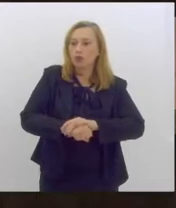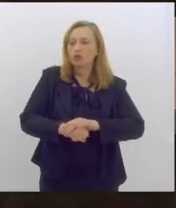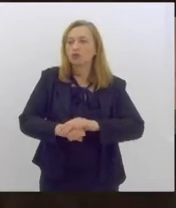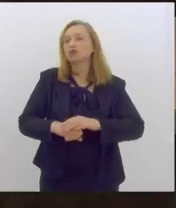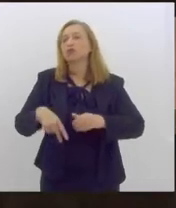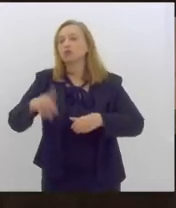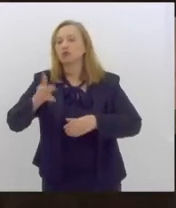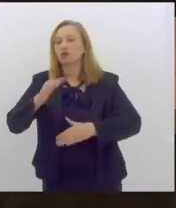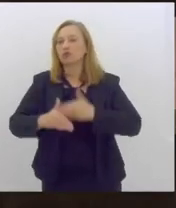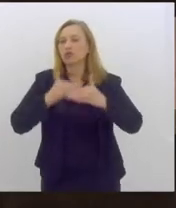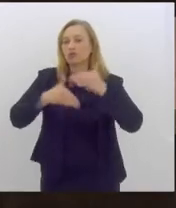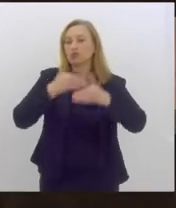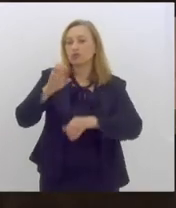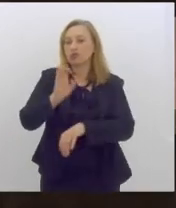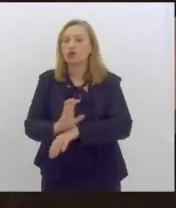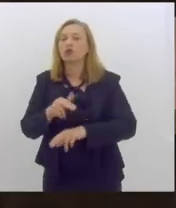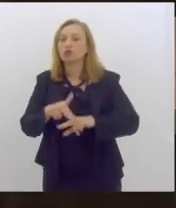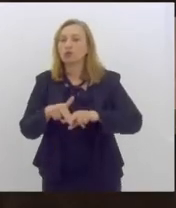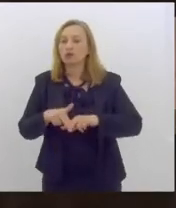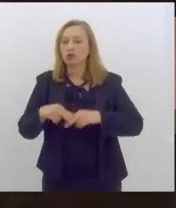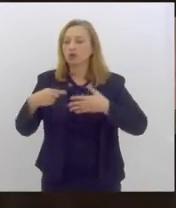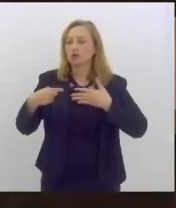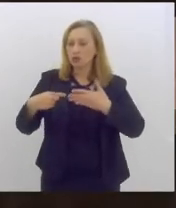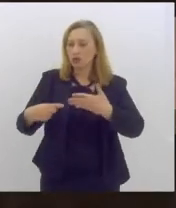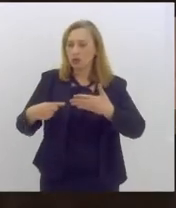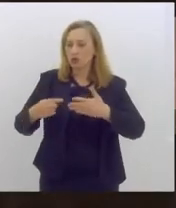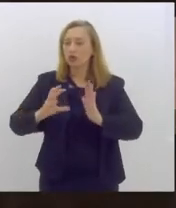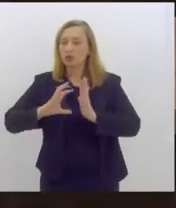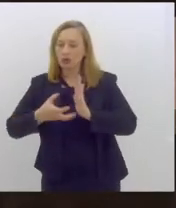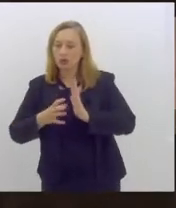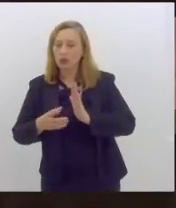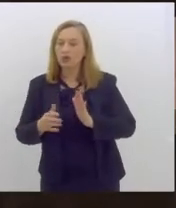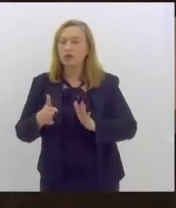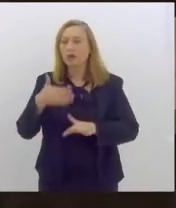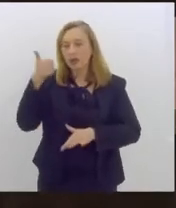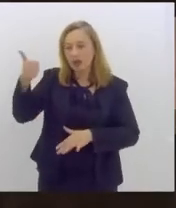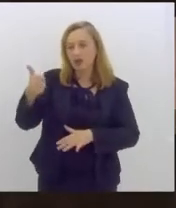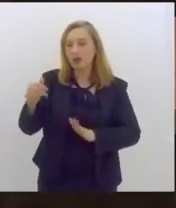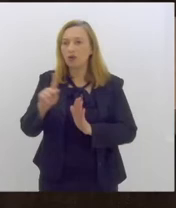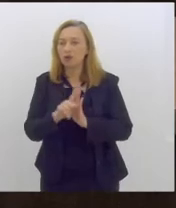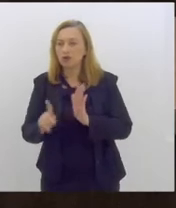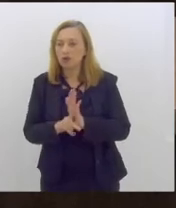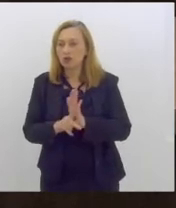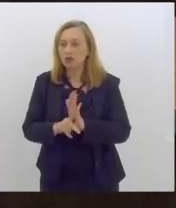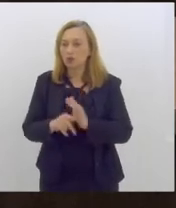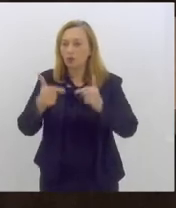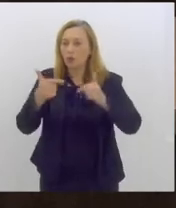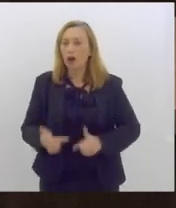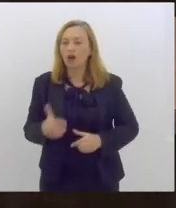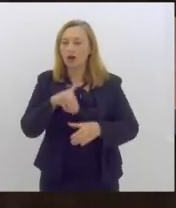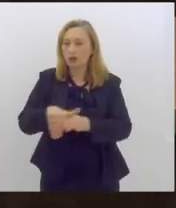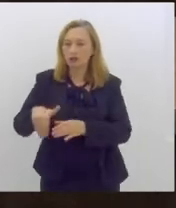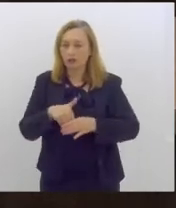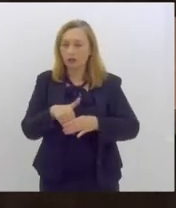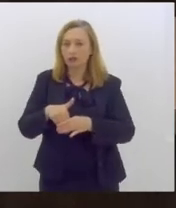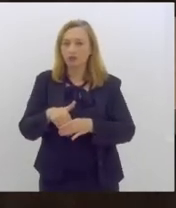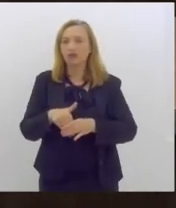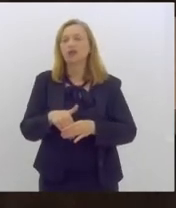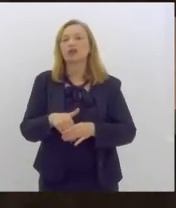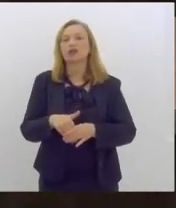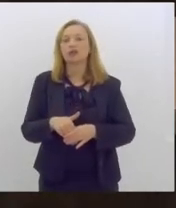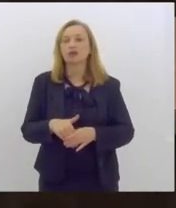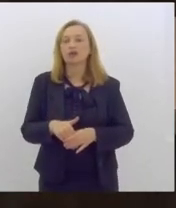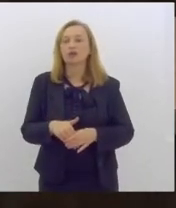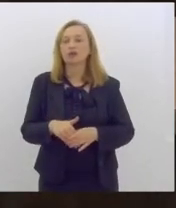do Estado por isso a bancada do PSOL apesar de ter buscado aperfeiçoar o projeto se abstêm dessa votação como forma